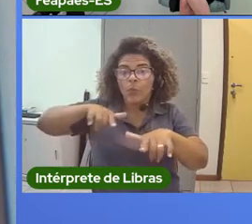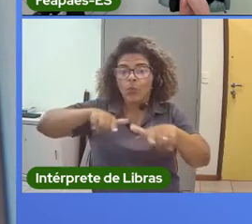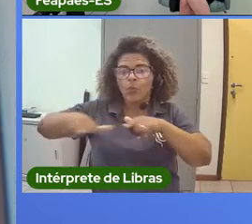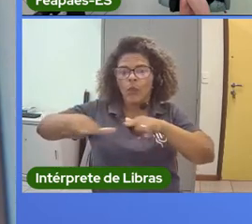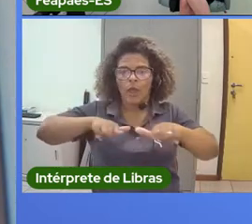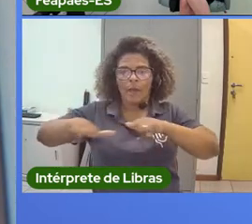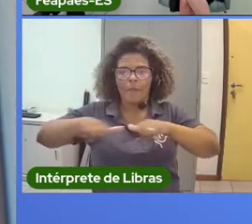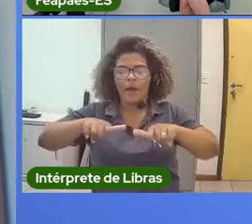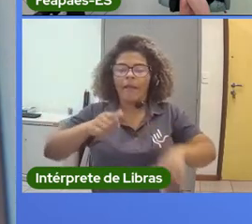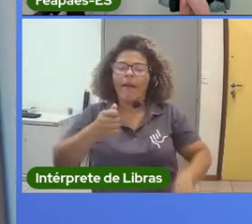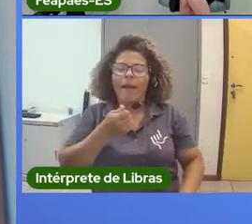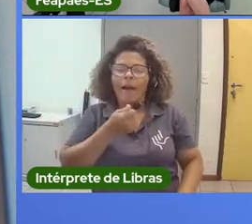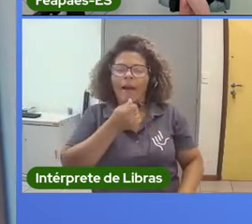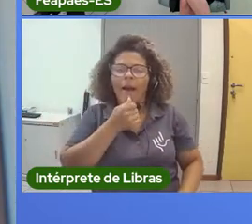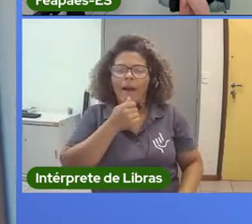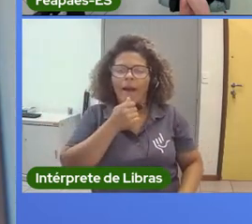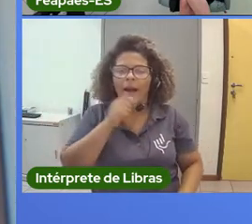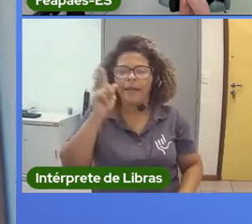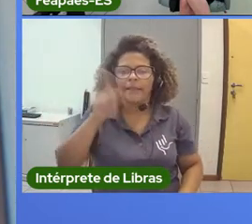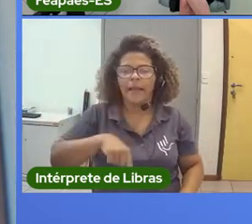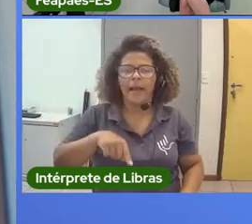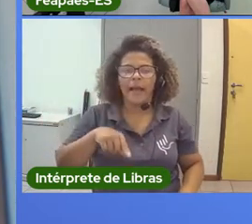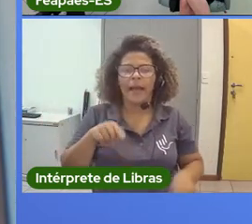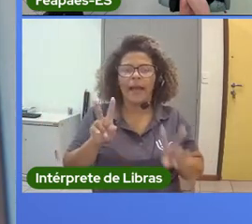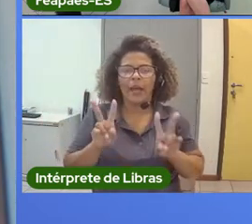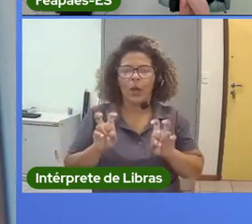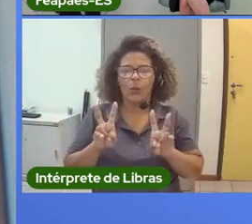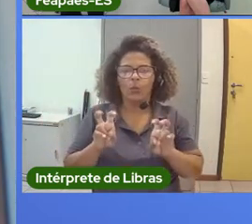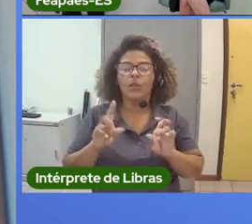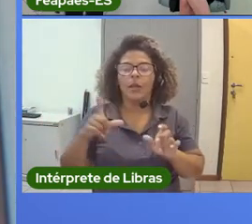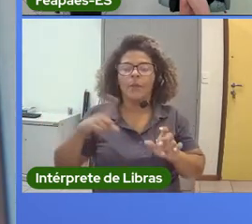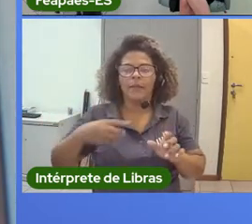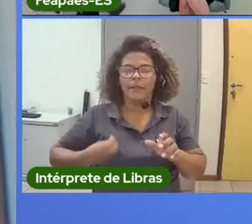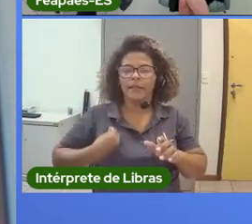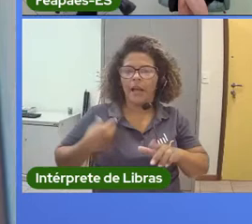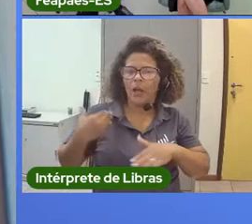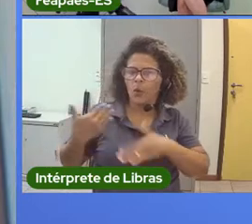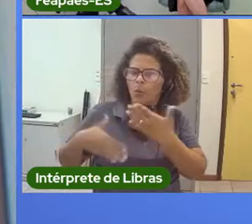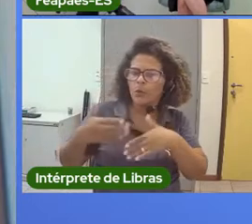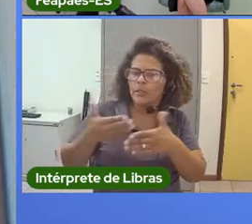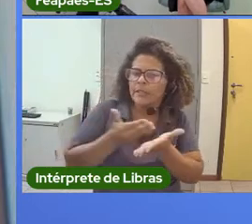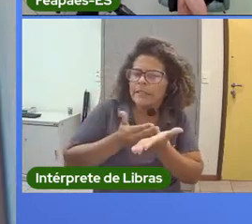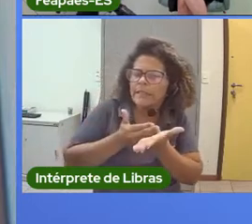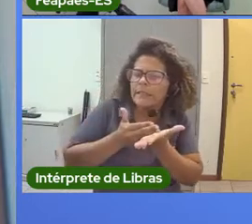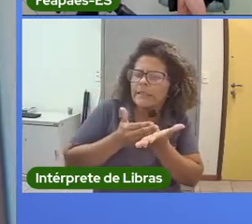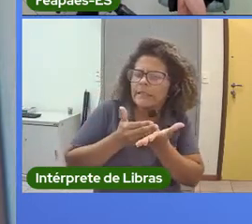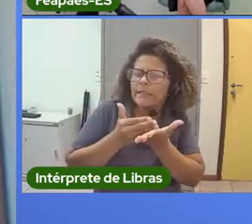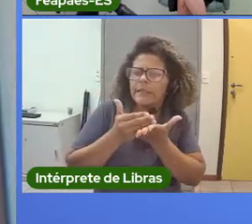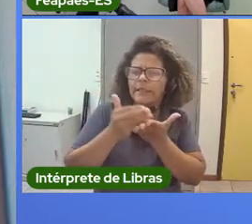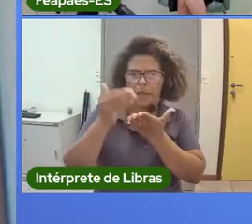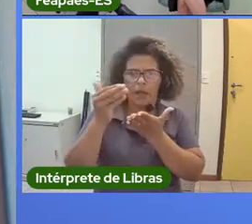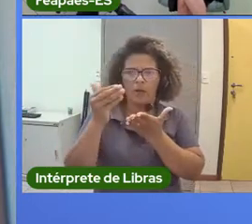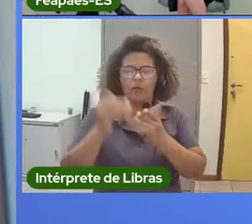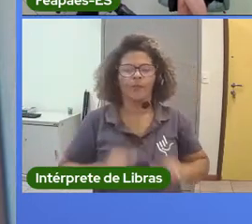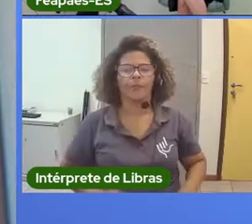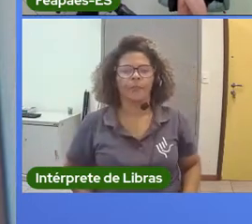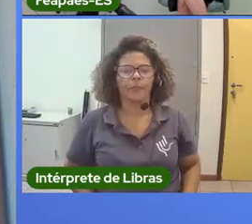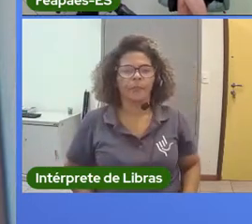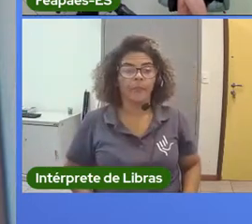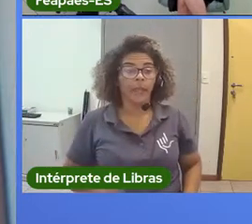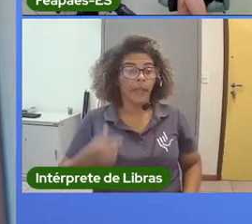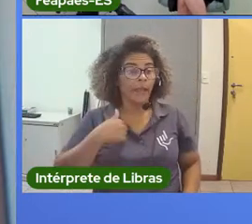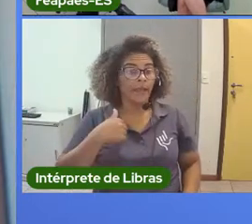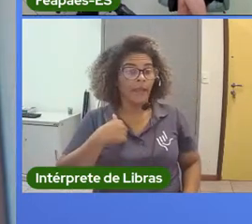um tema que ainda está num processo bastante inicial aí do seu desenvolvimento. E eu